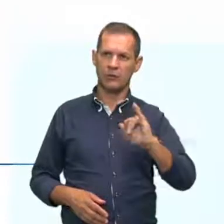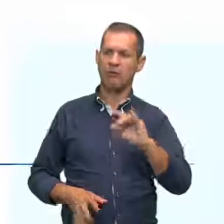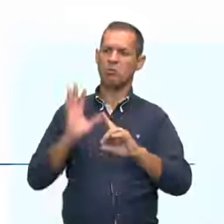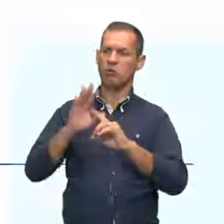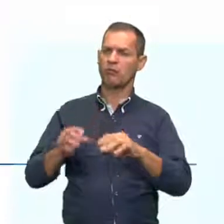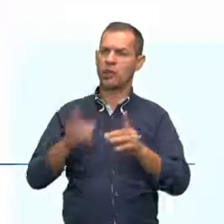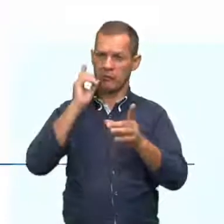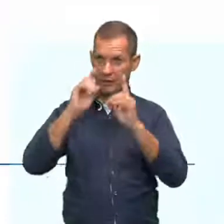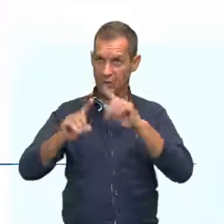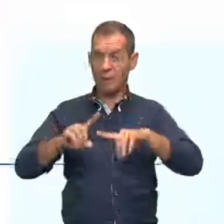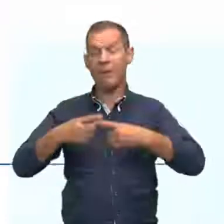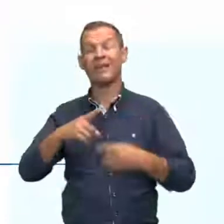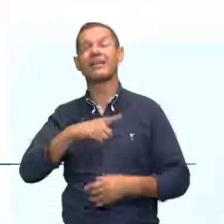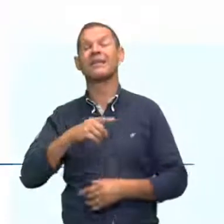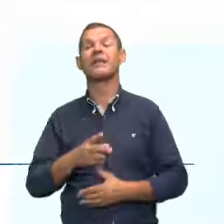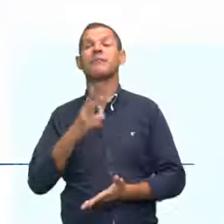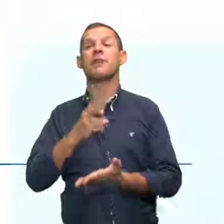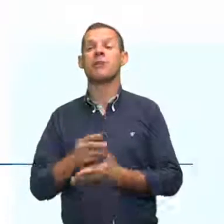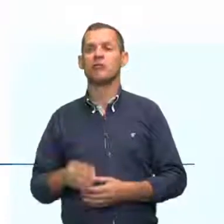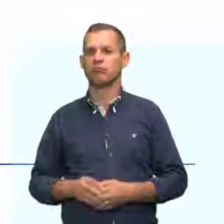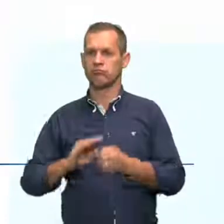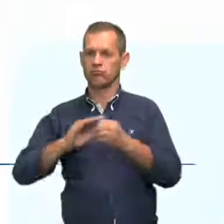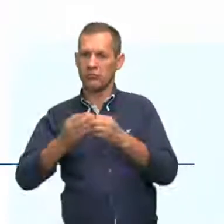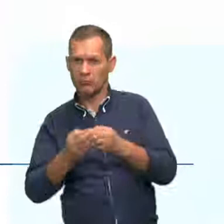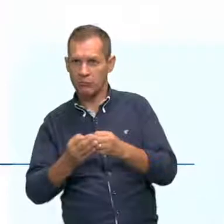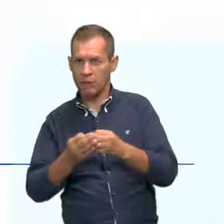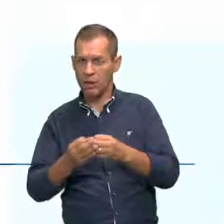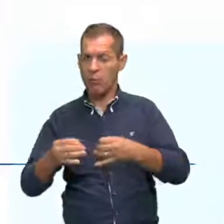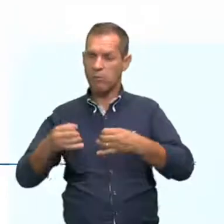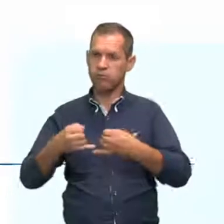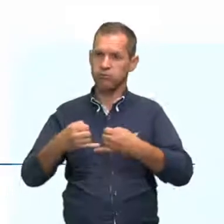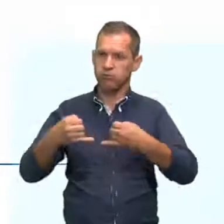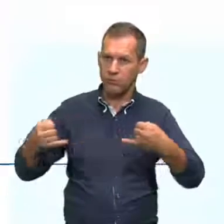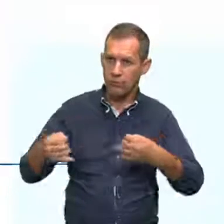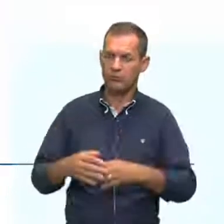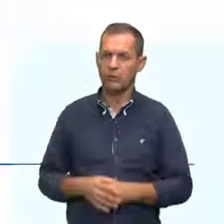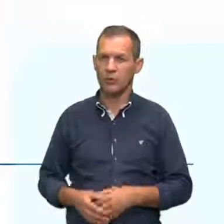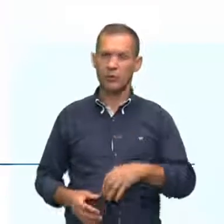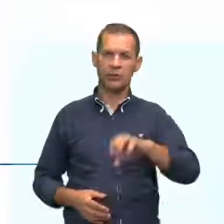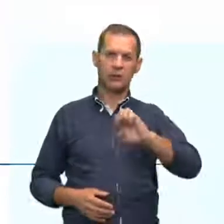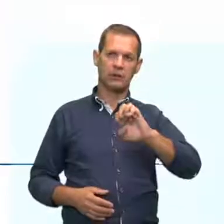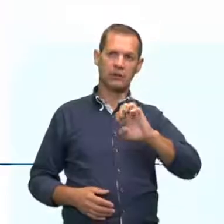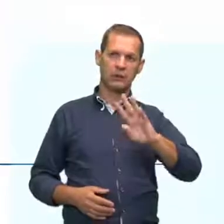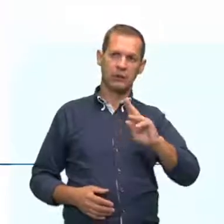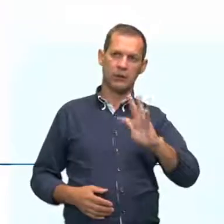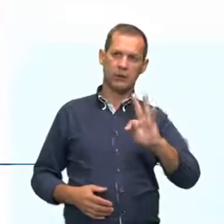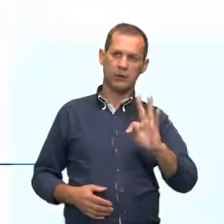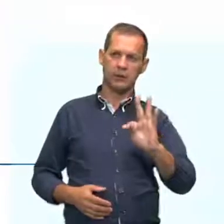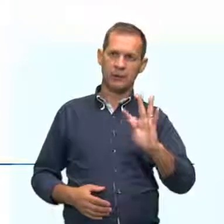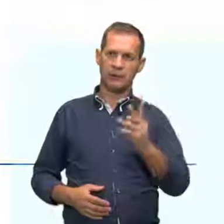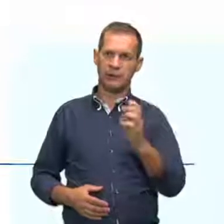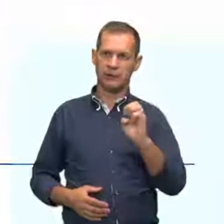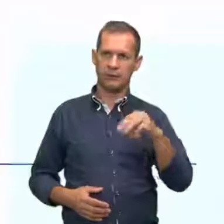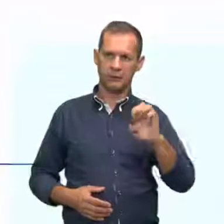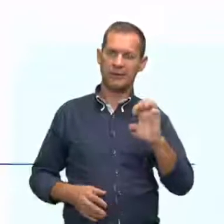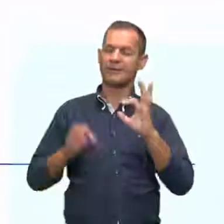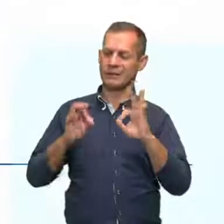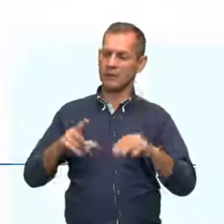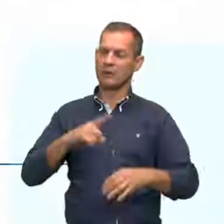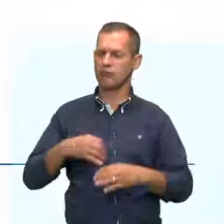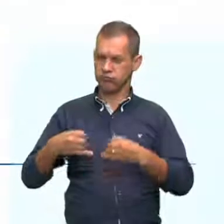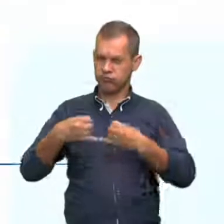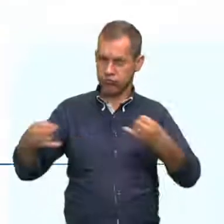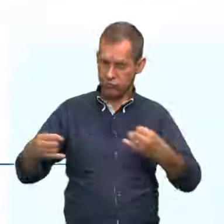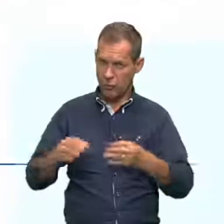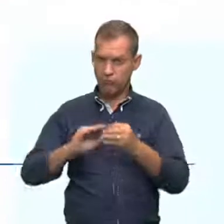afetar os seus dados. É para isso que serve essa blindagem no cabo Ethernet. Então, com certeza, a gente tem que utilizar um cabo com